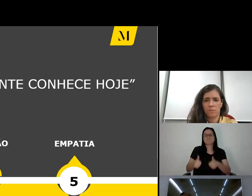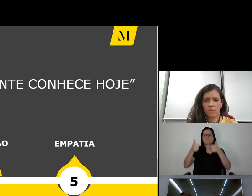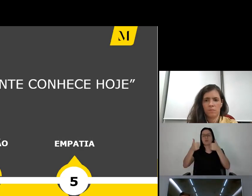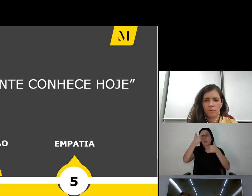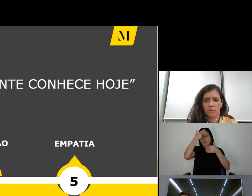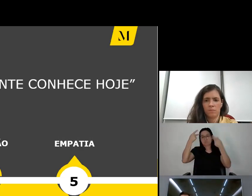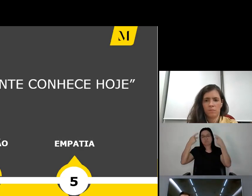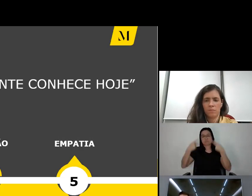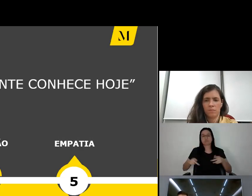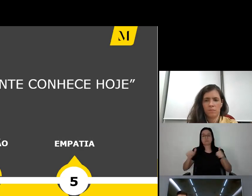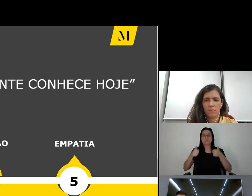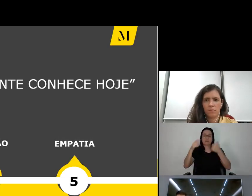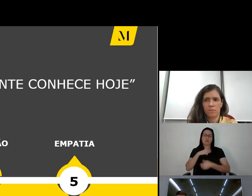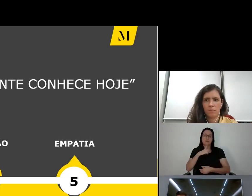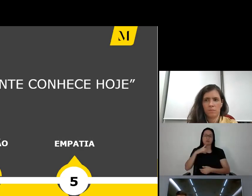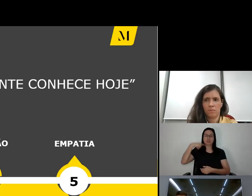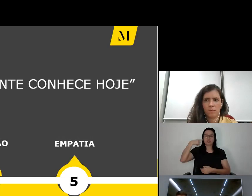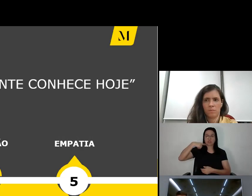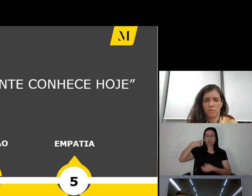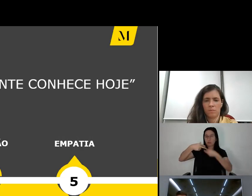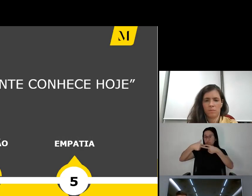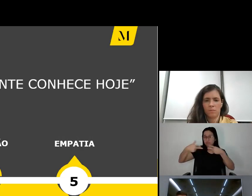só no direito, mas todo mundo que a gente está falando aqui.